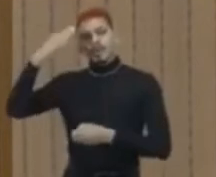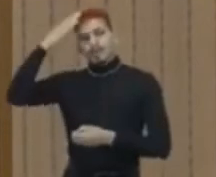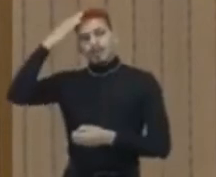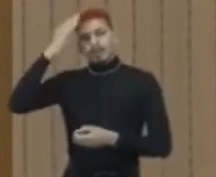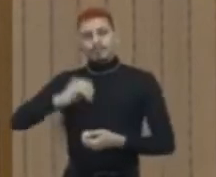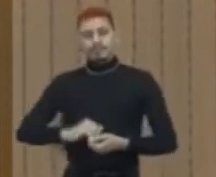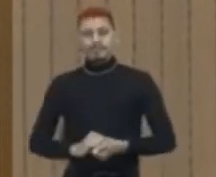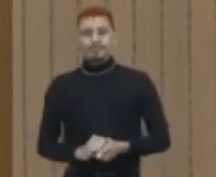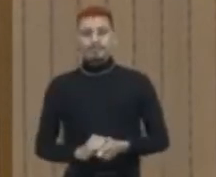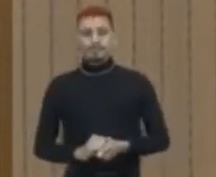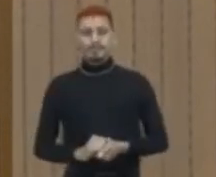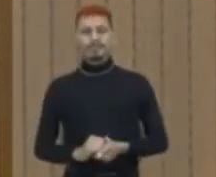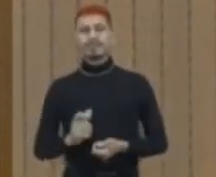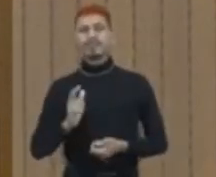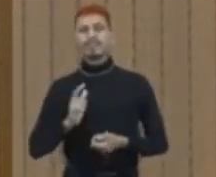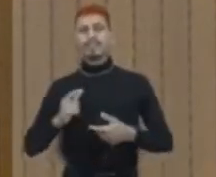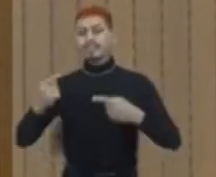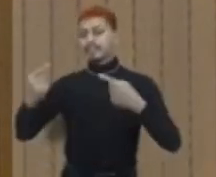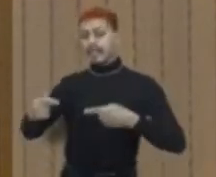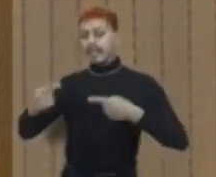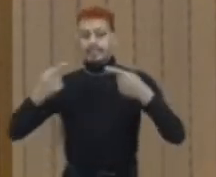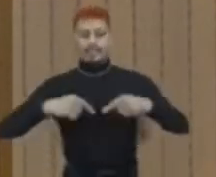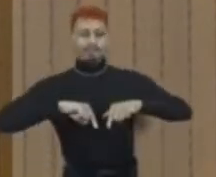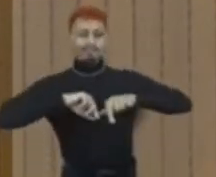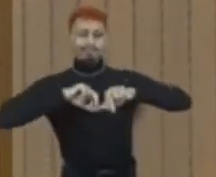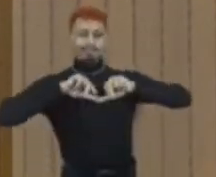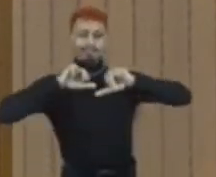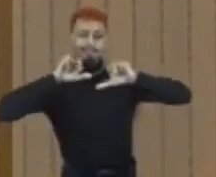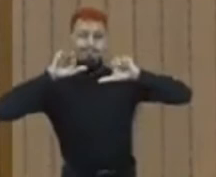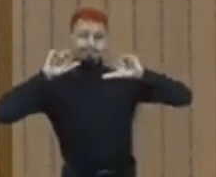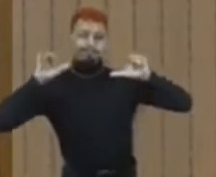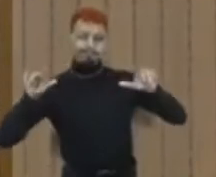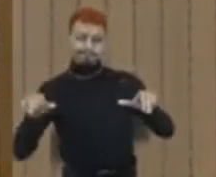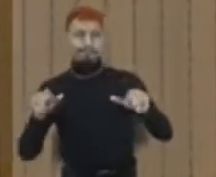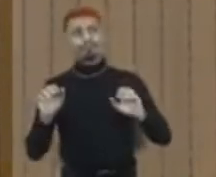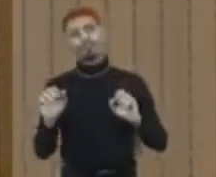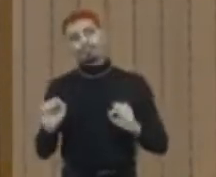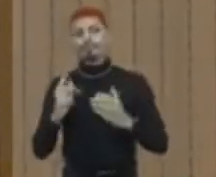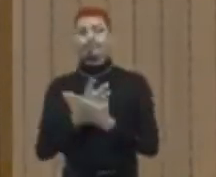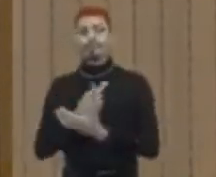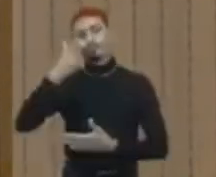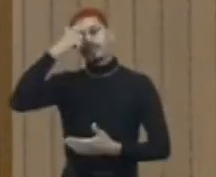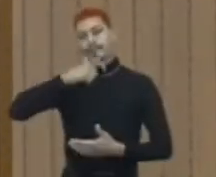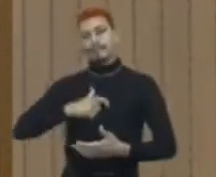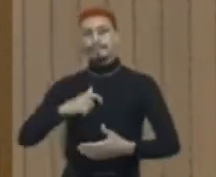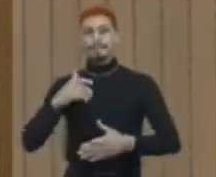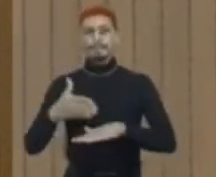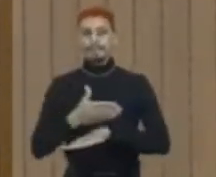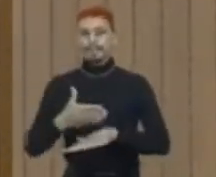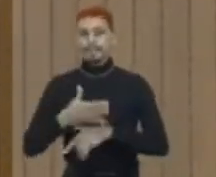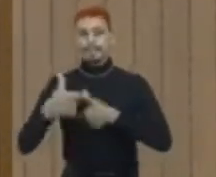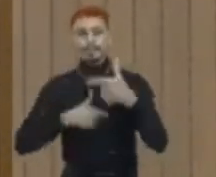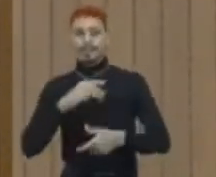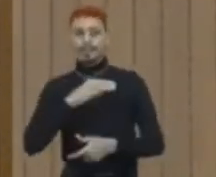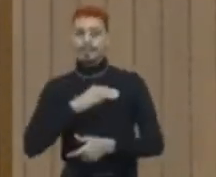temos muitos desafios, talvez ser procurador da República, ser membro do MPF no